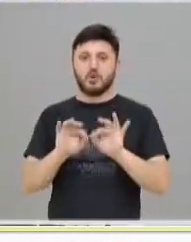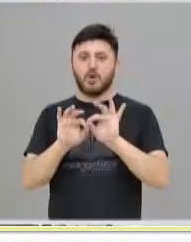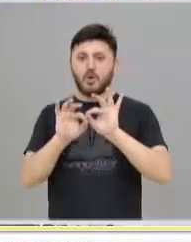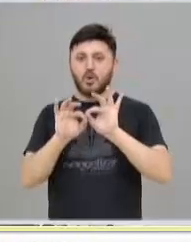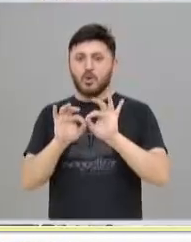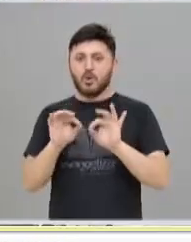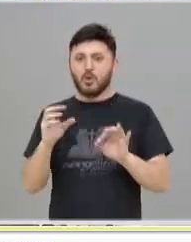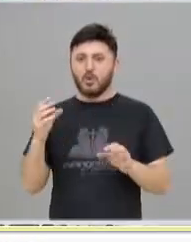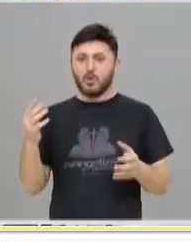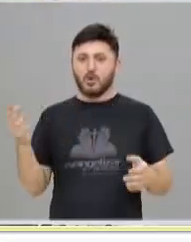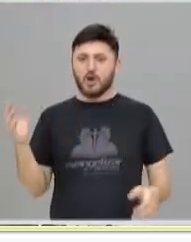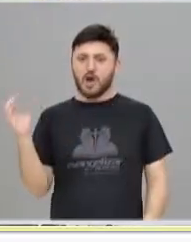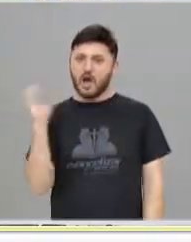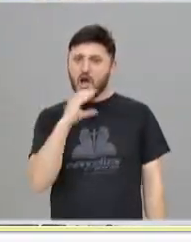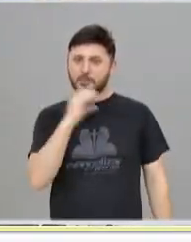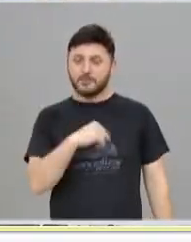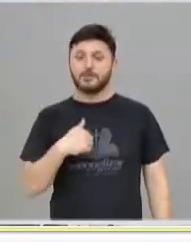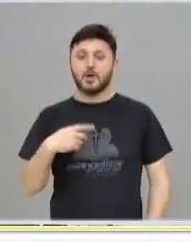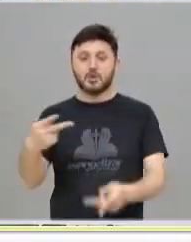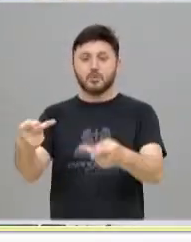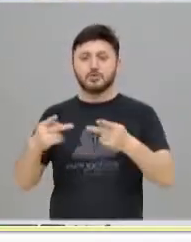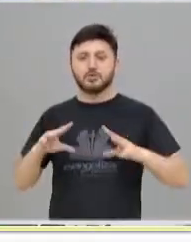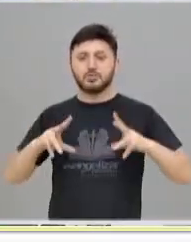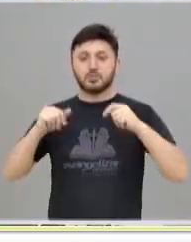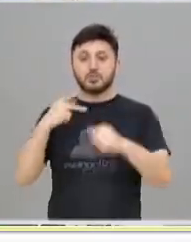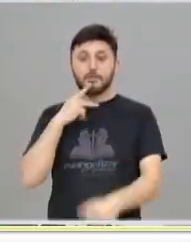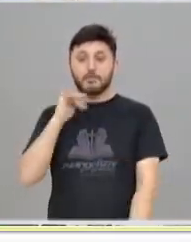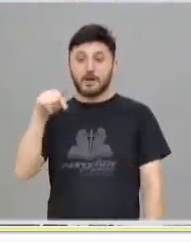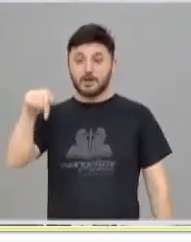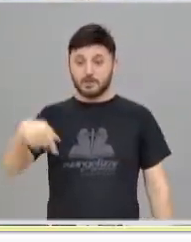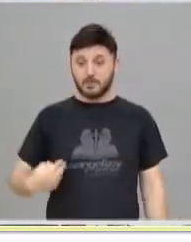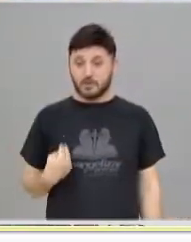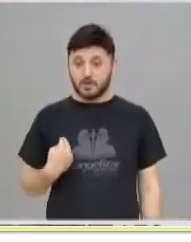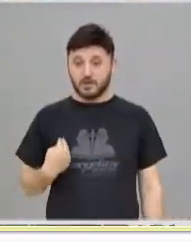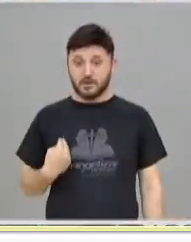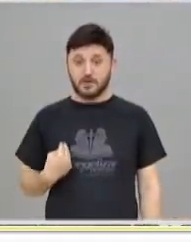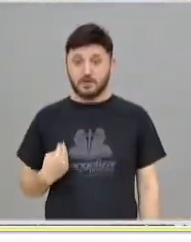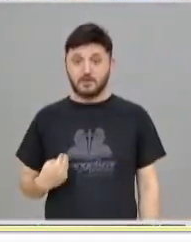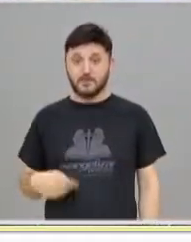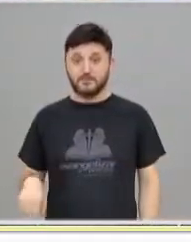correndo. Eu queria convidar todos os pais aqui presentes, inclusive